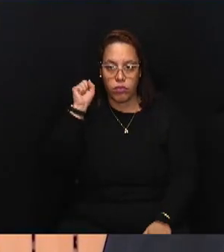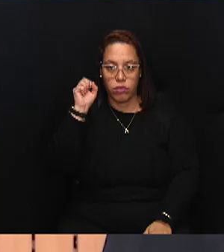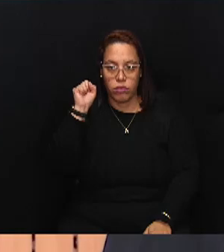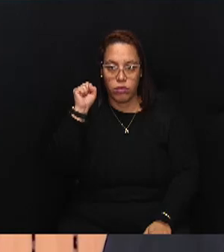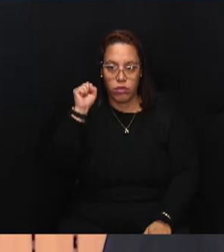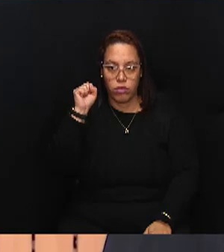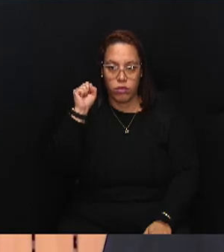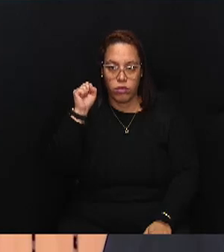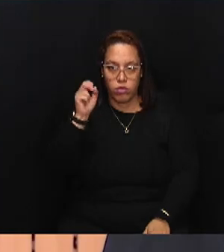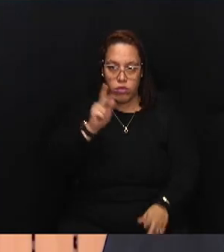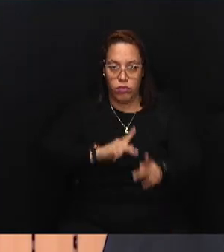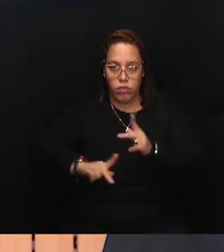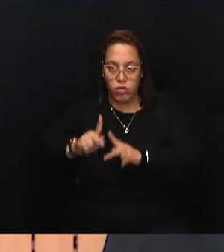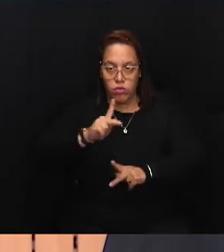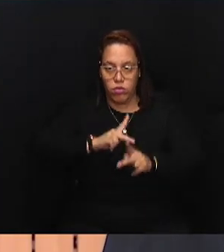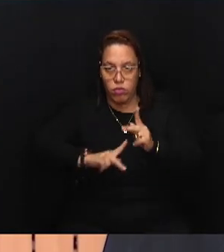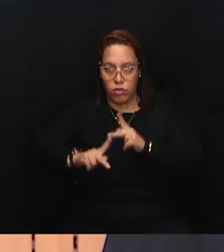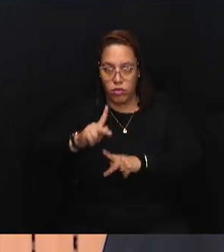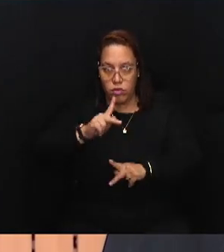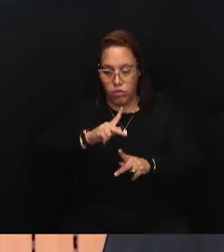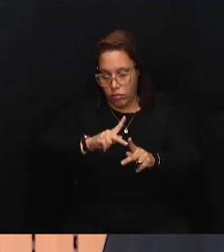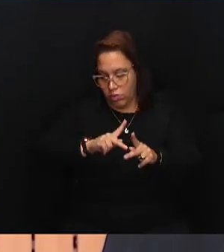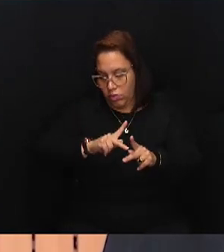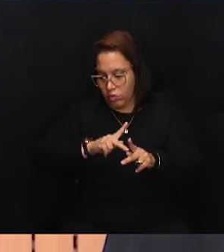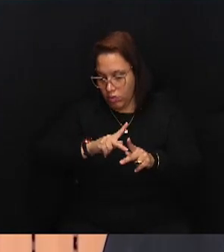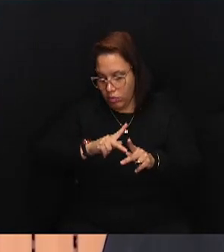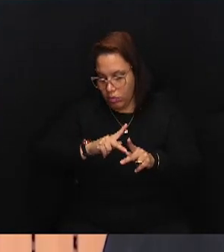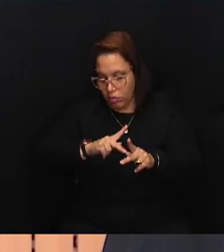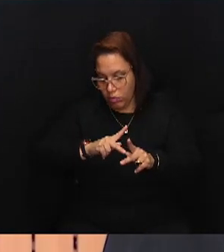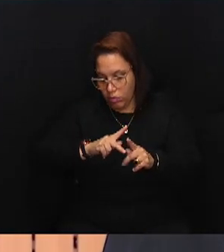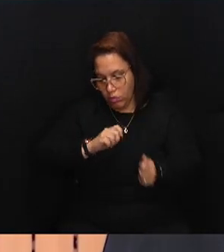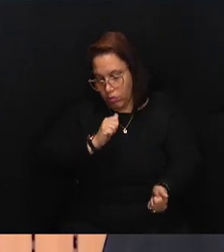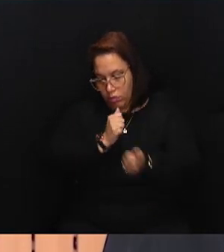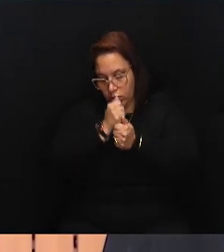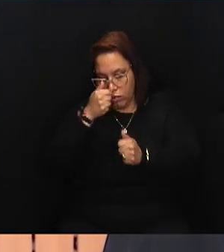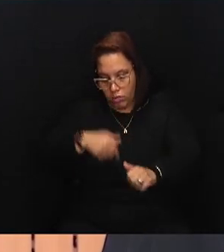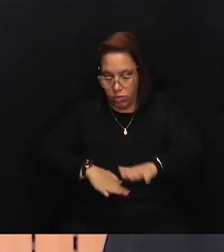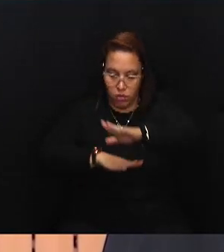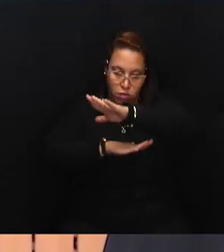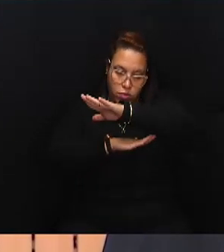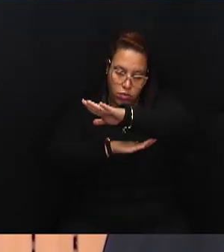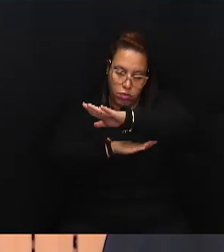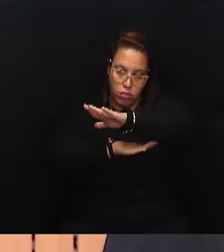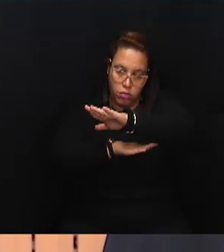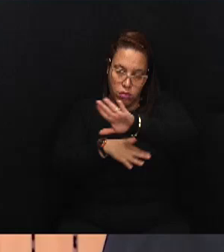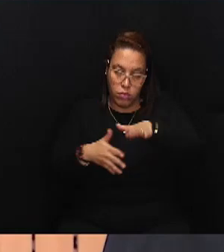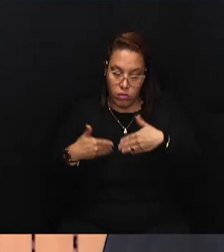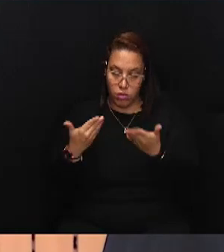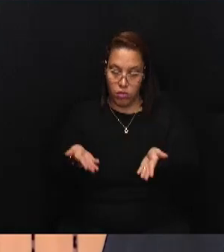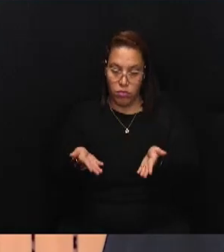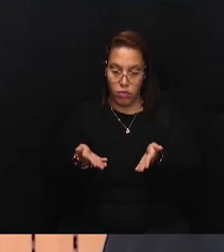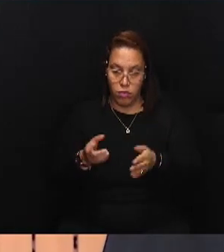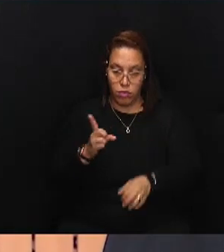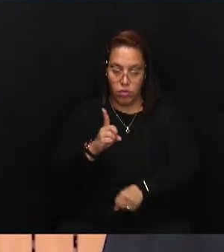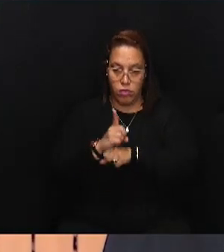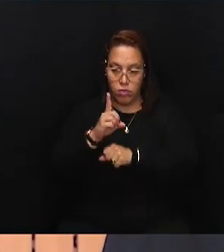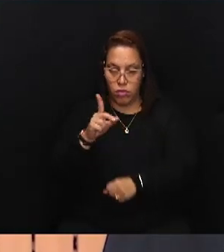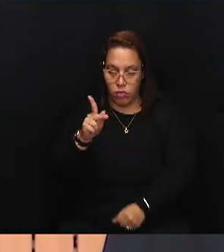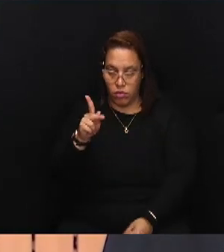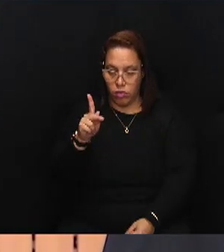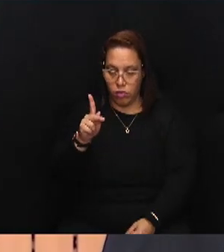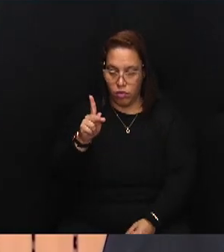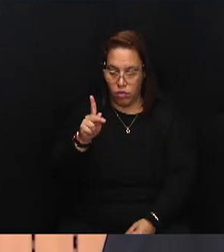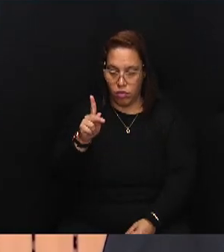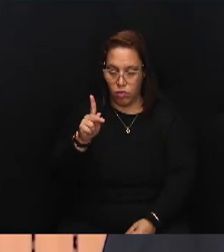tanto a população, e a gente conta muito com o apoio dessa casa. Vou deixar para a doutora Carla fazer aí